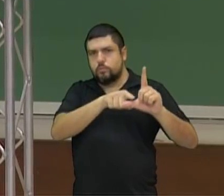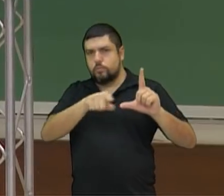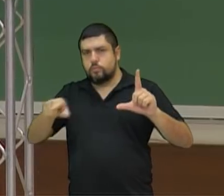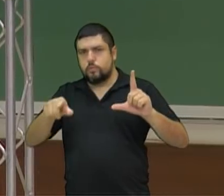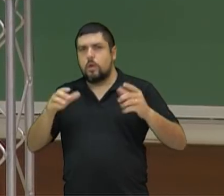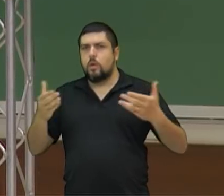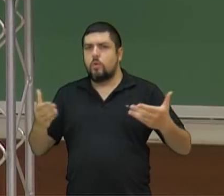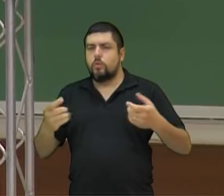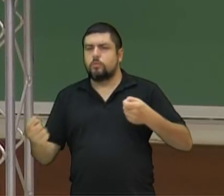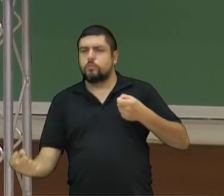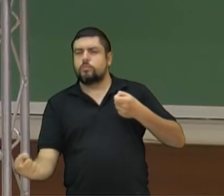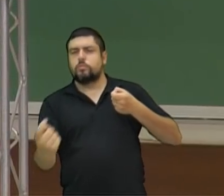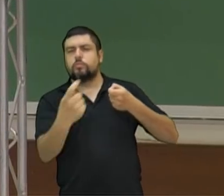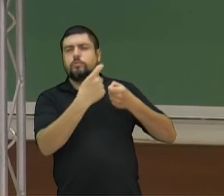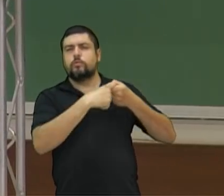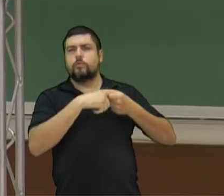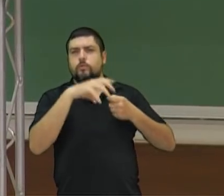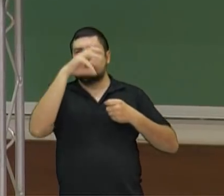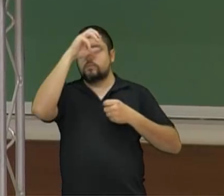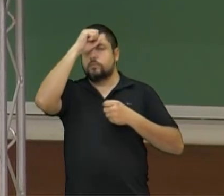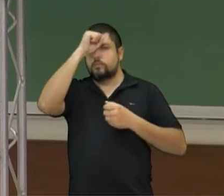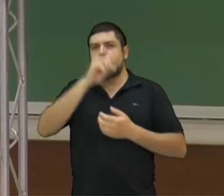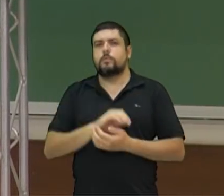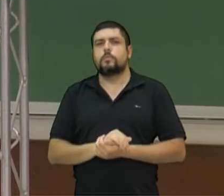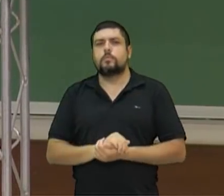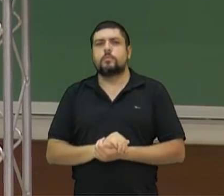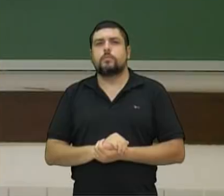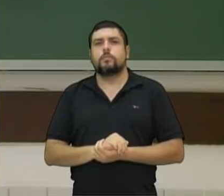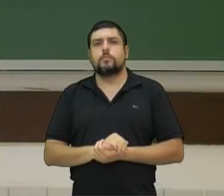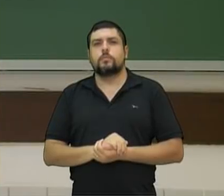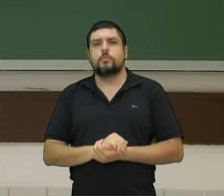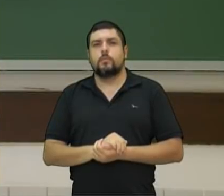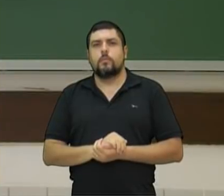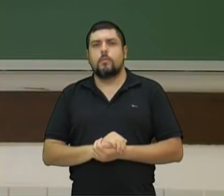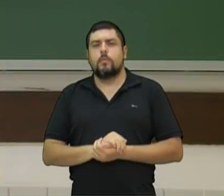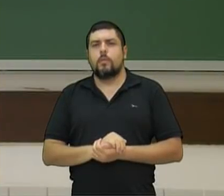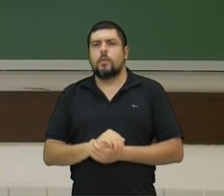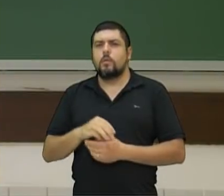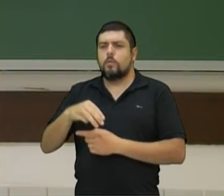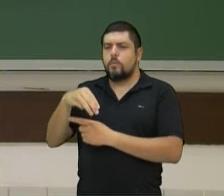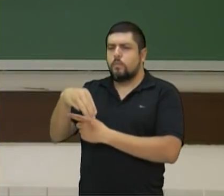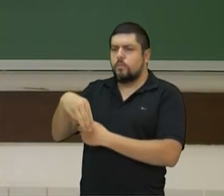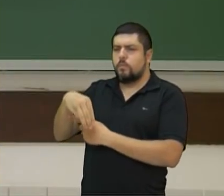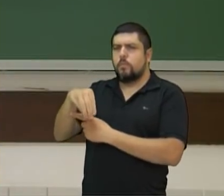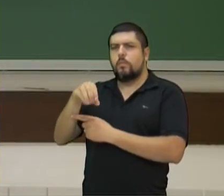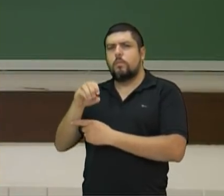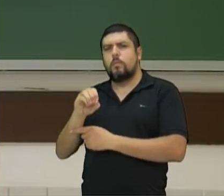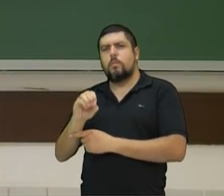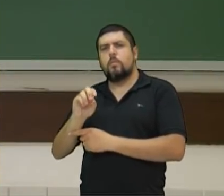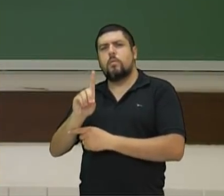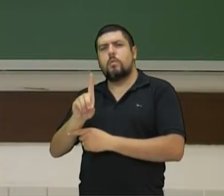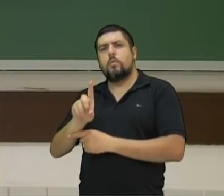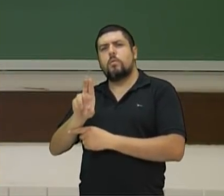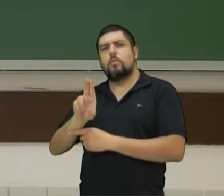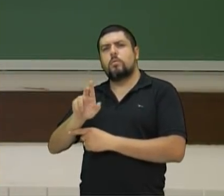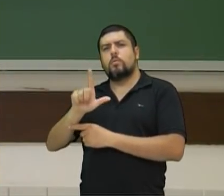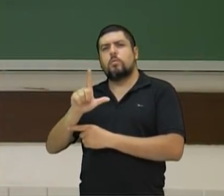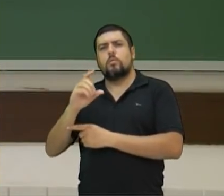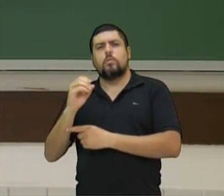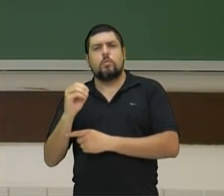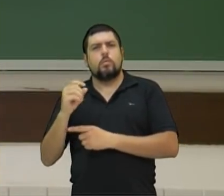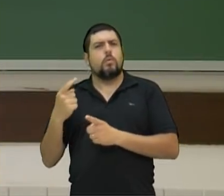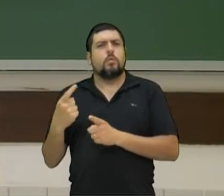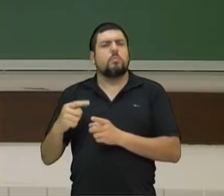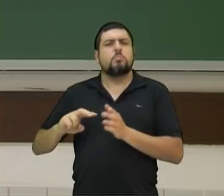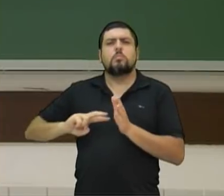beleza? Muito bem. Qual é a definição de módulo, tá? Ah, professora, para que definição? A